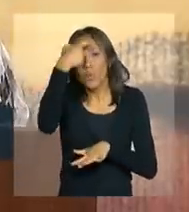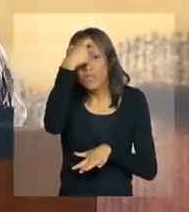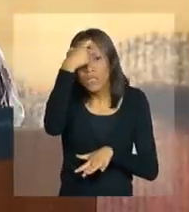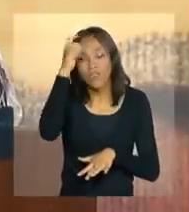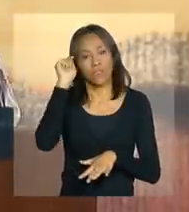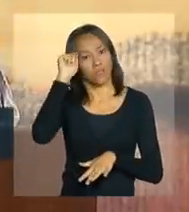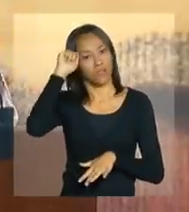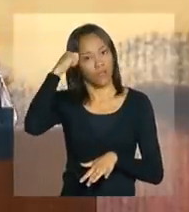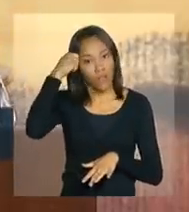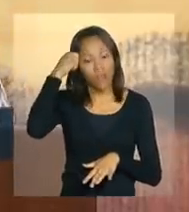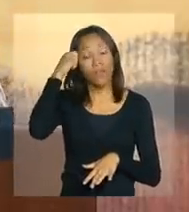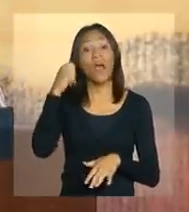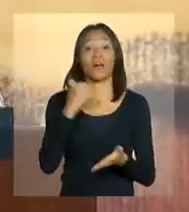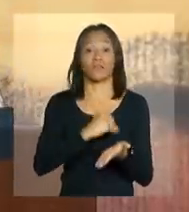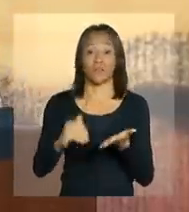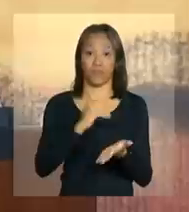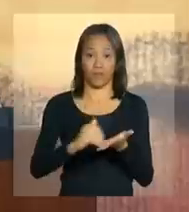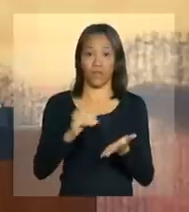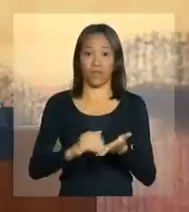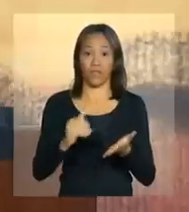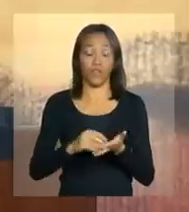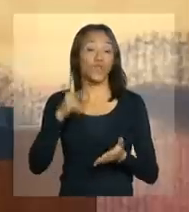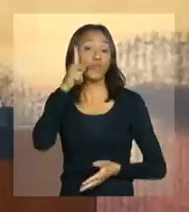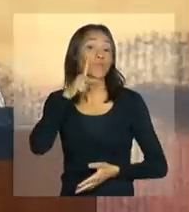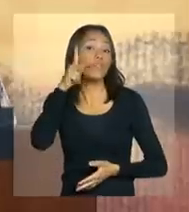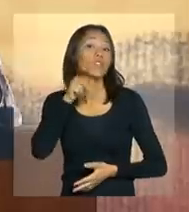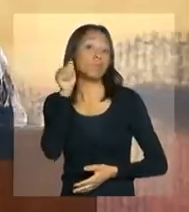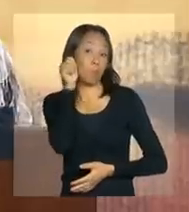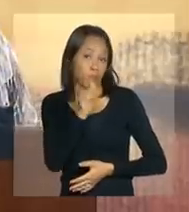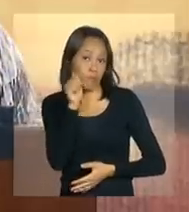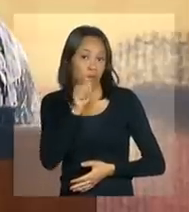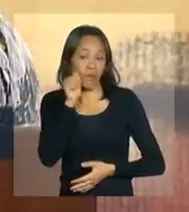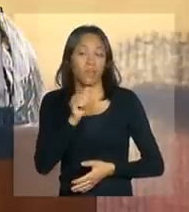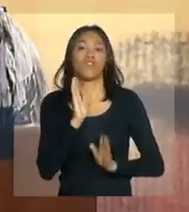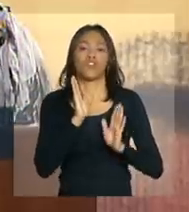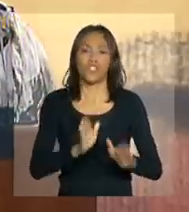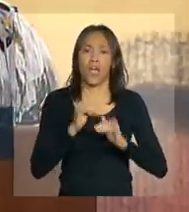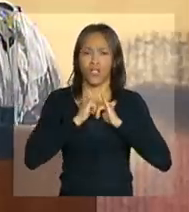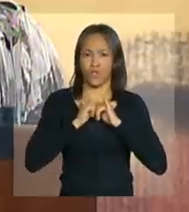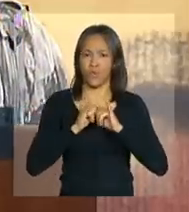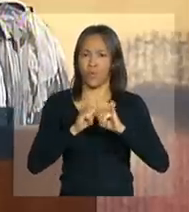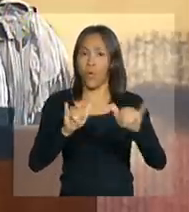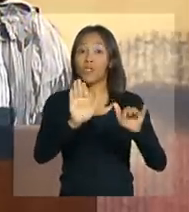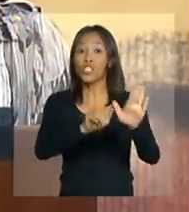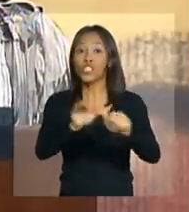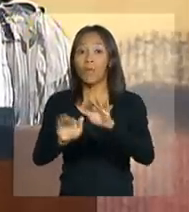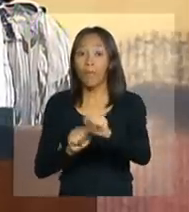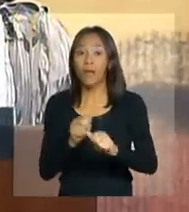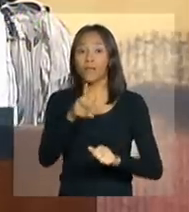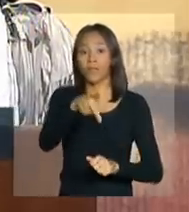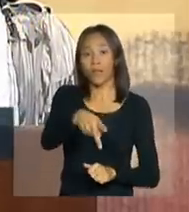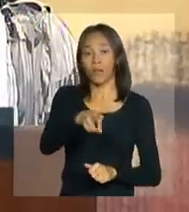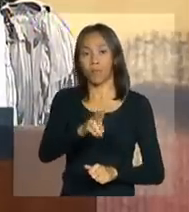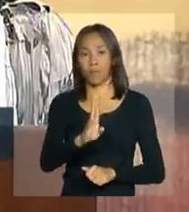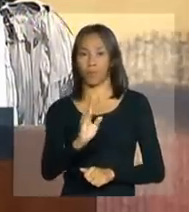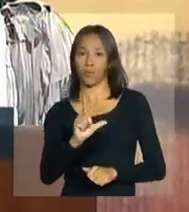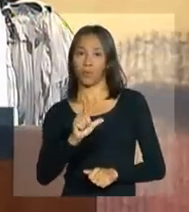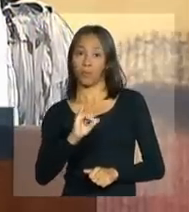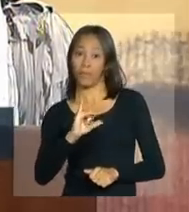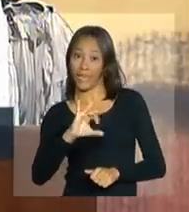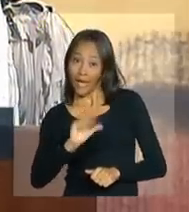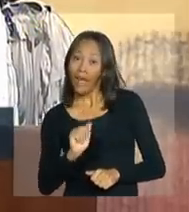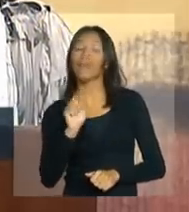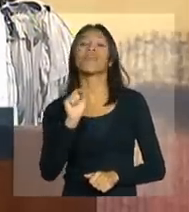secretaria de políticas mulheres lanou uma chamada pública que se chama as mulheres